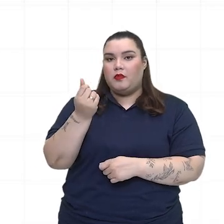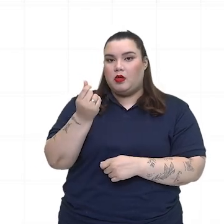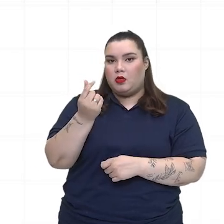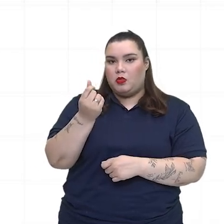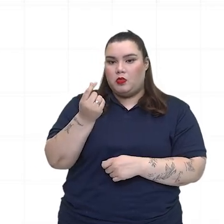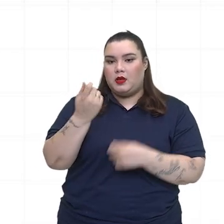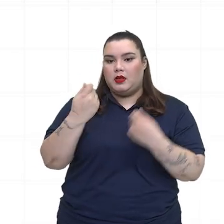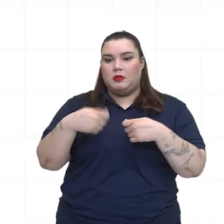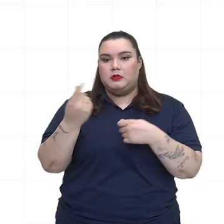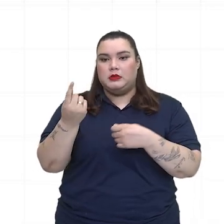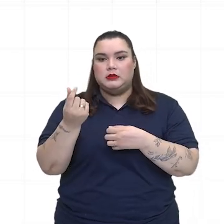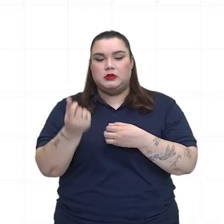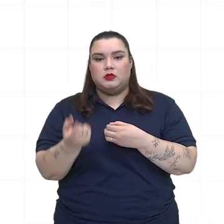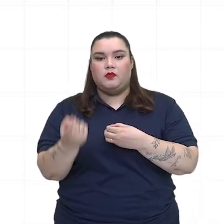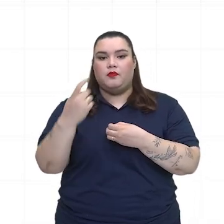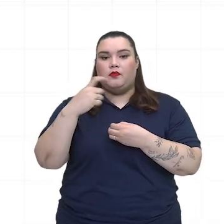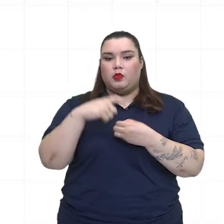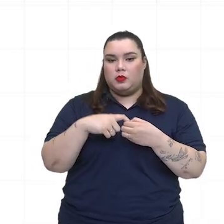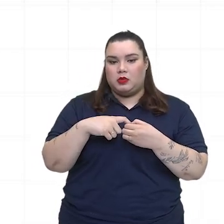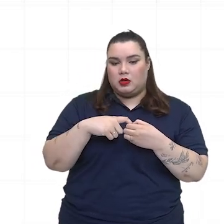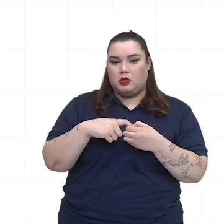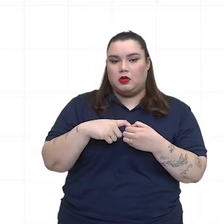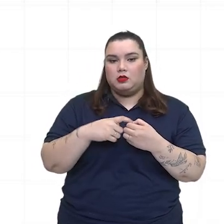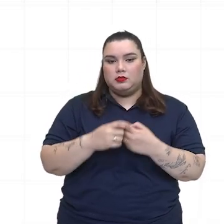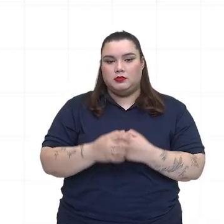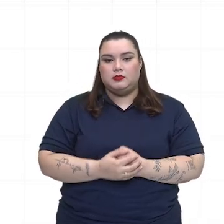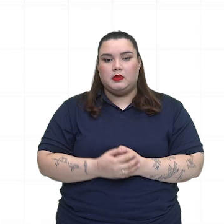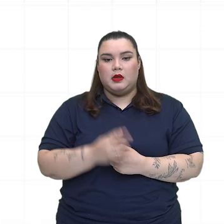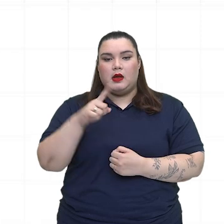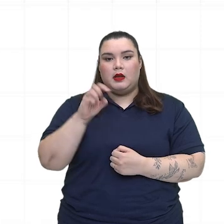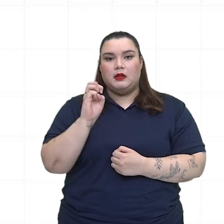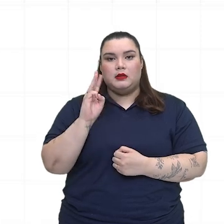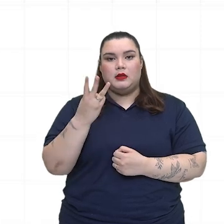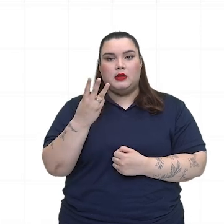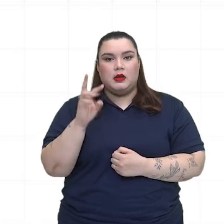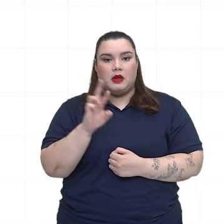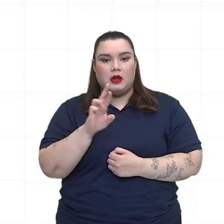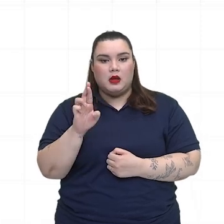ela vai receber. Ela vai receber R$